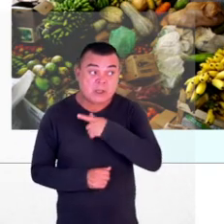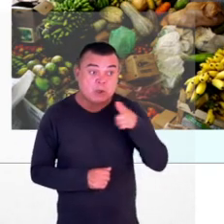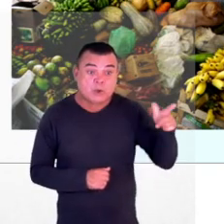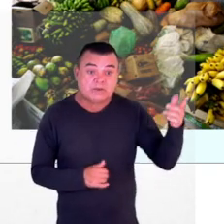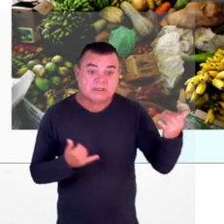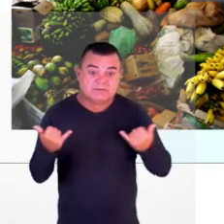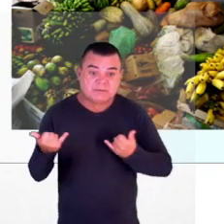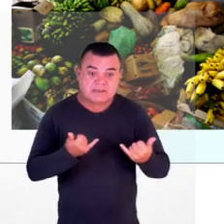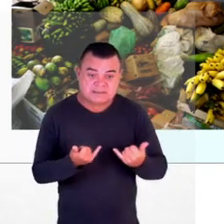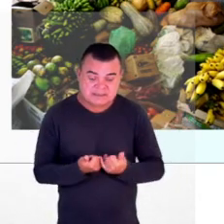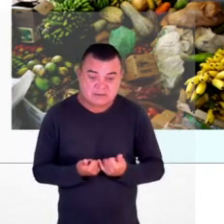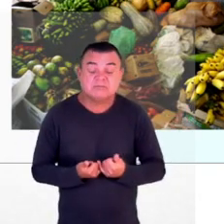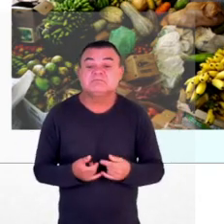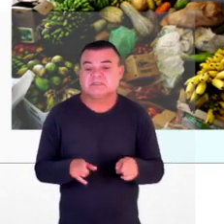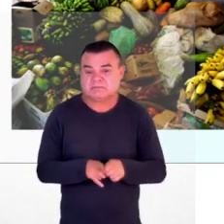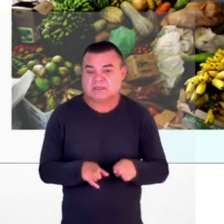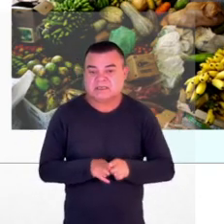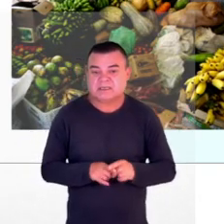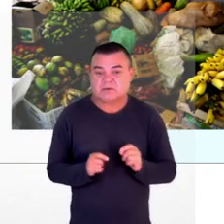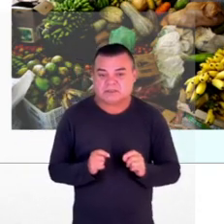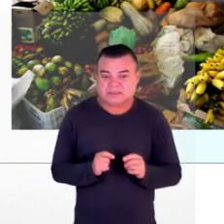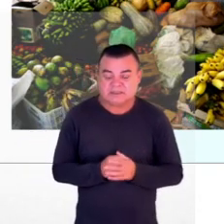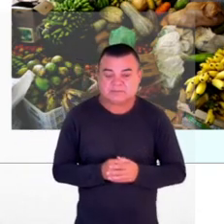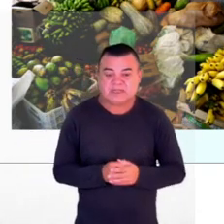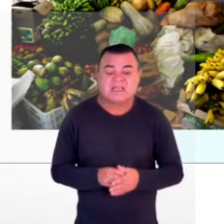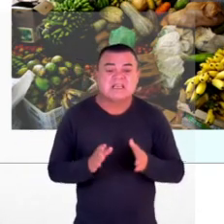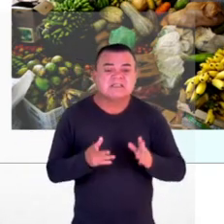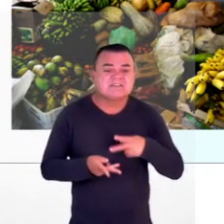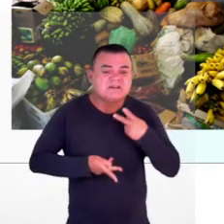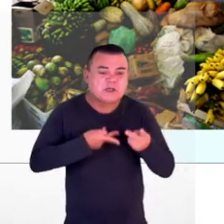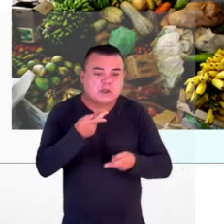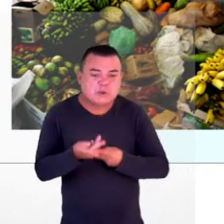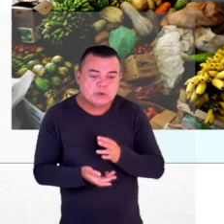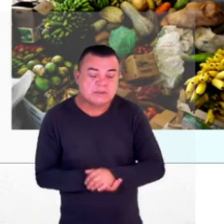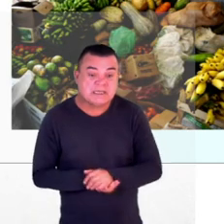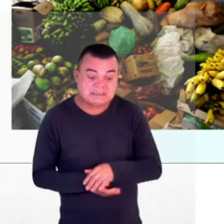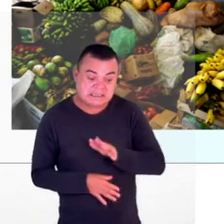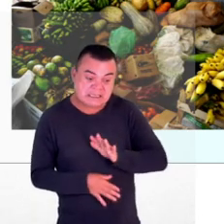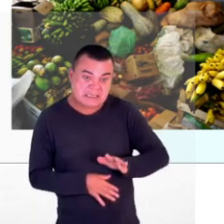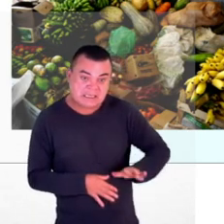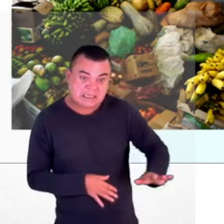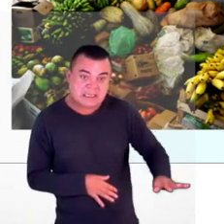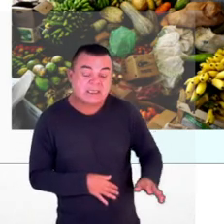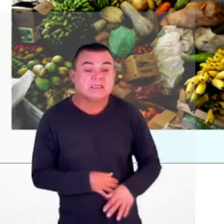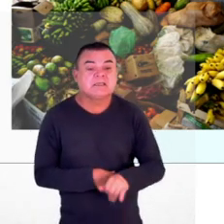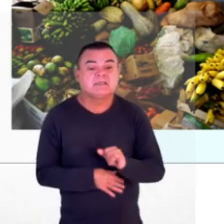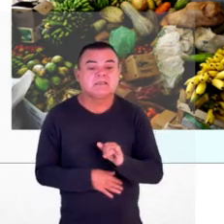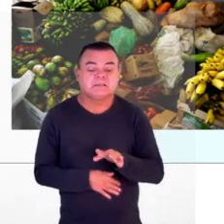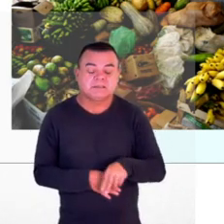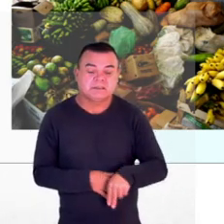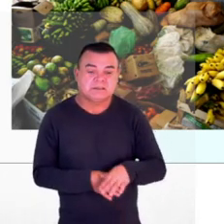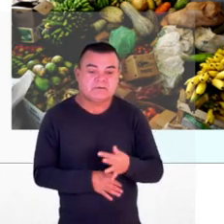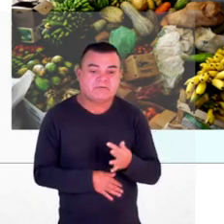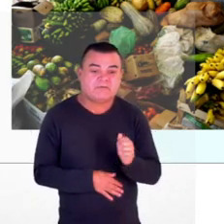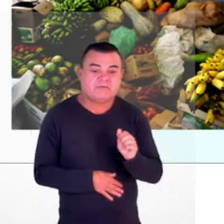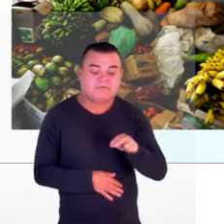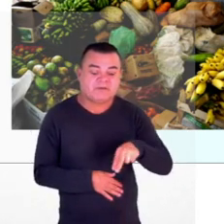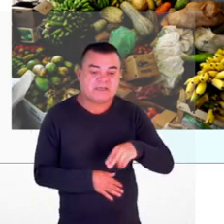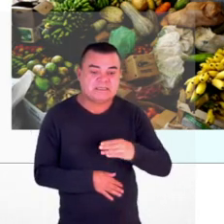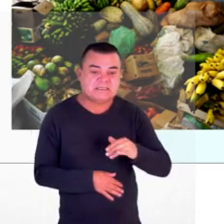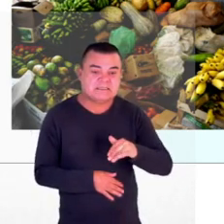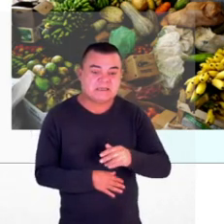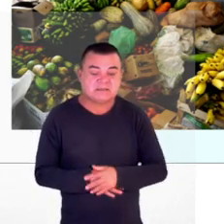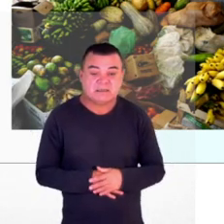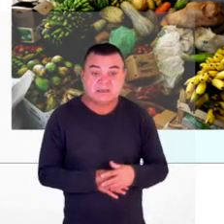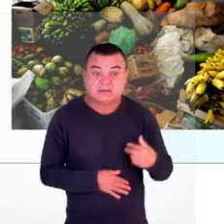já se um dado já se falou muito aqui sobre a questão das infâncias eu não tenho como não destacar isso também porque ao longo da